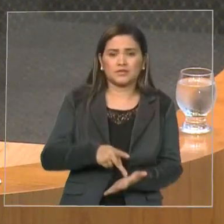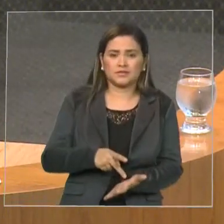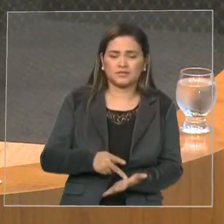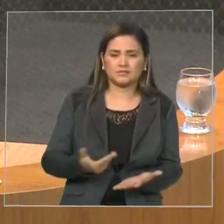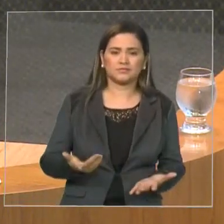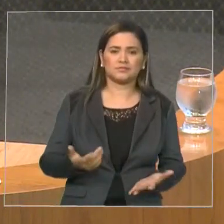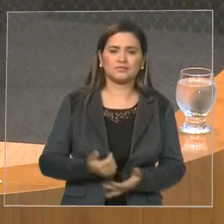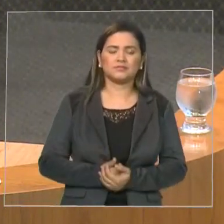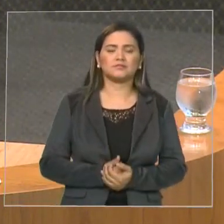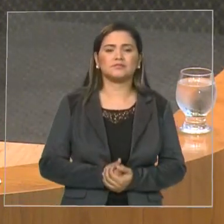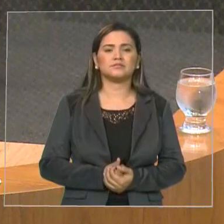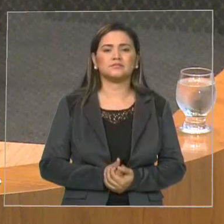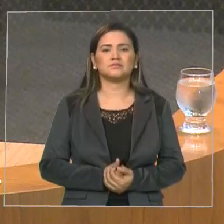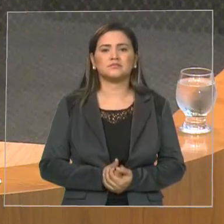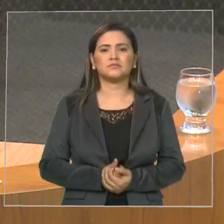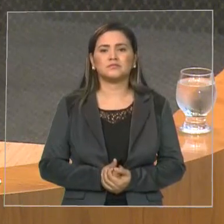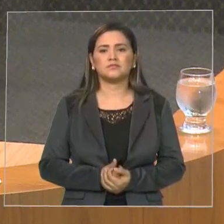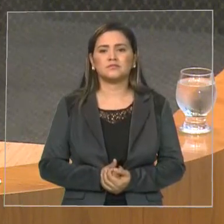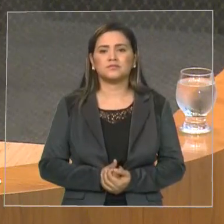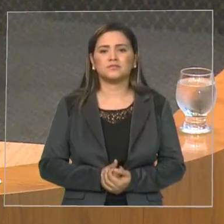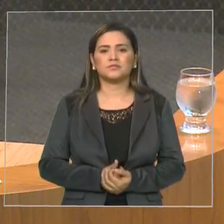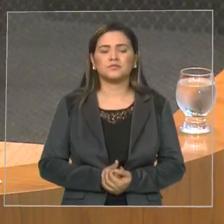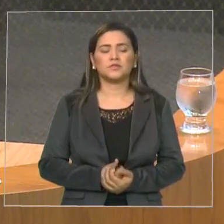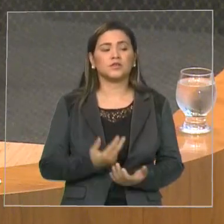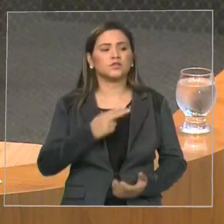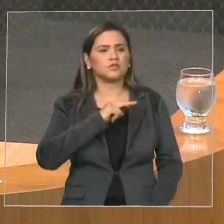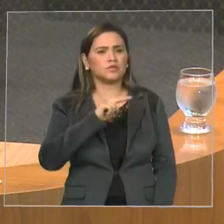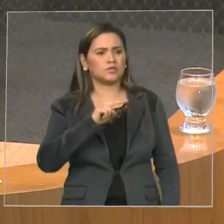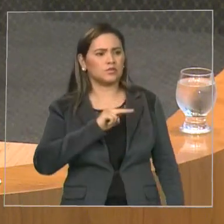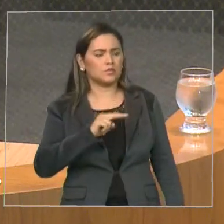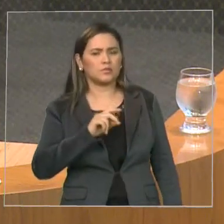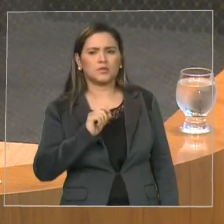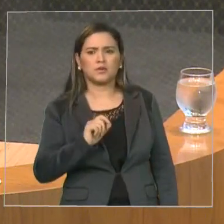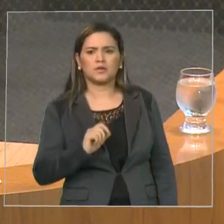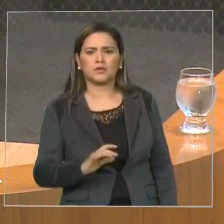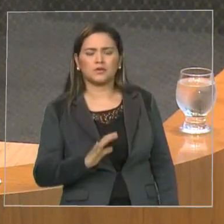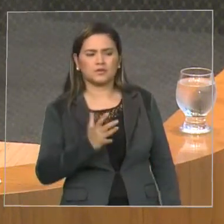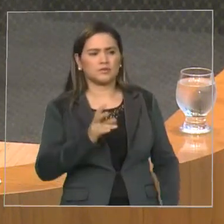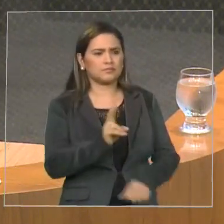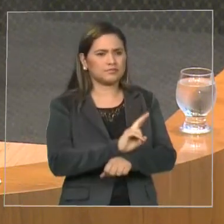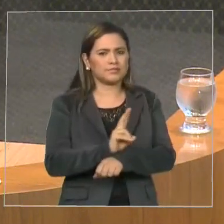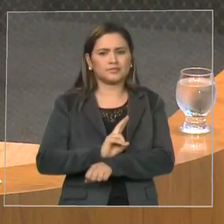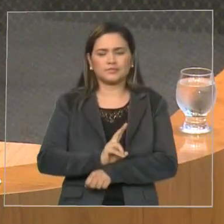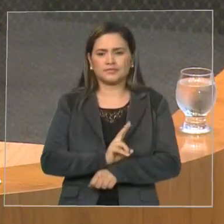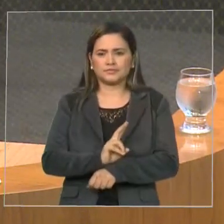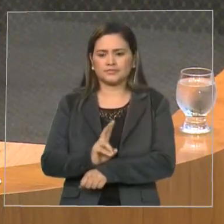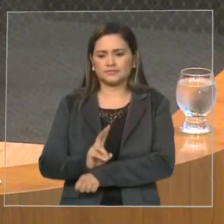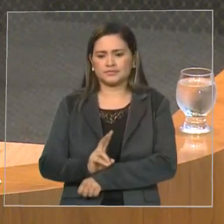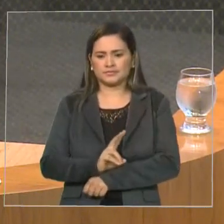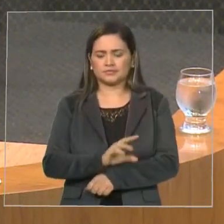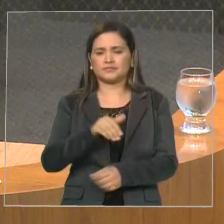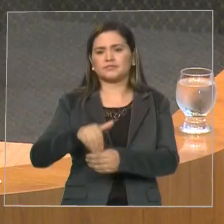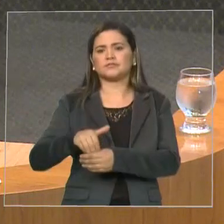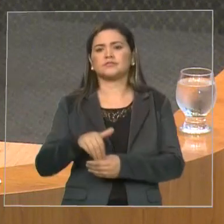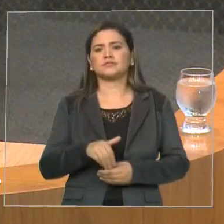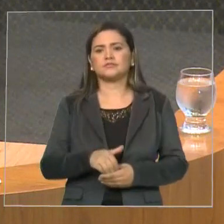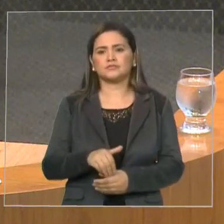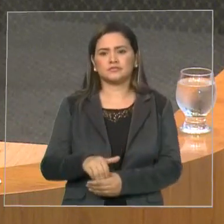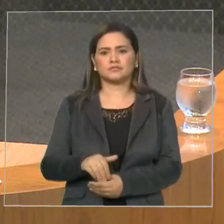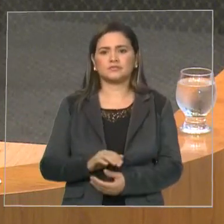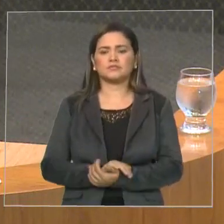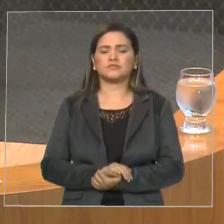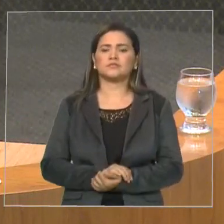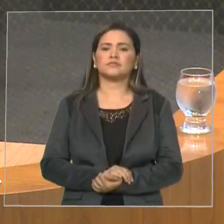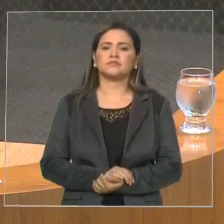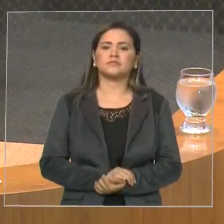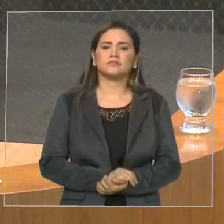a espionagem, como deram nomes do que estavam cobrando o monitoramento eleitoral dos opositores no